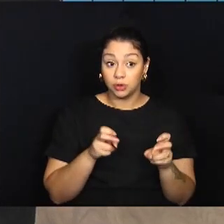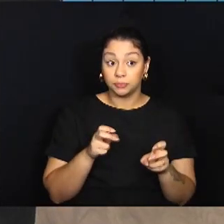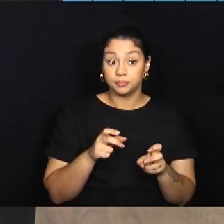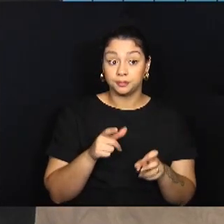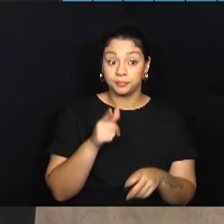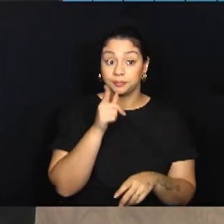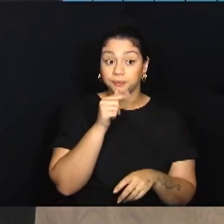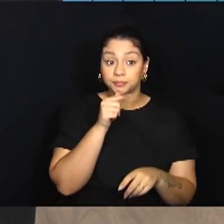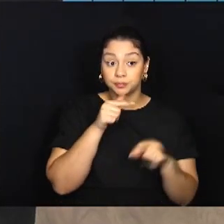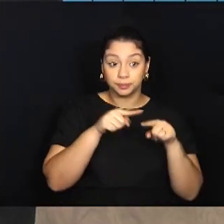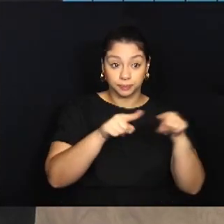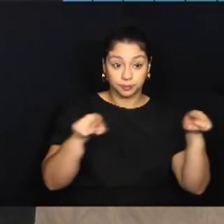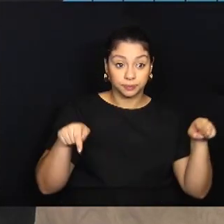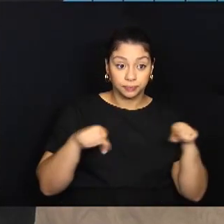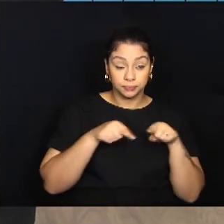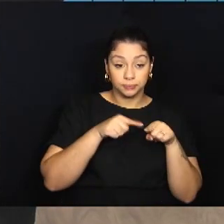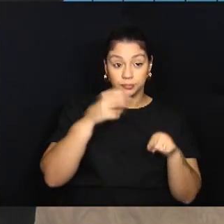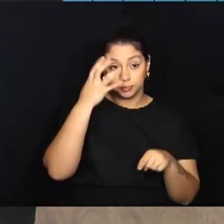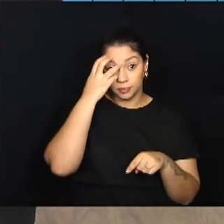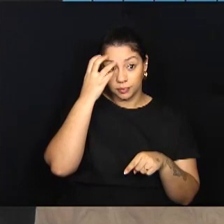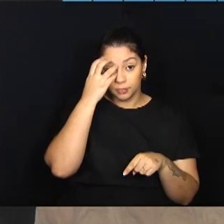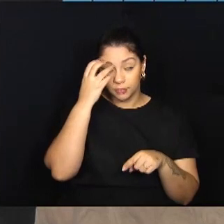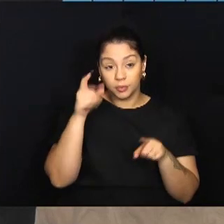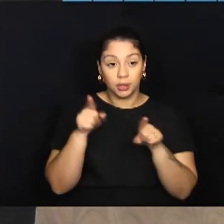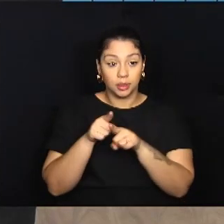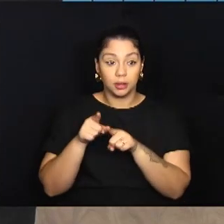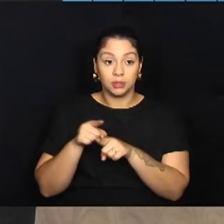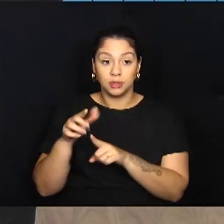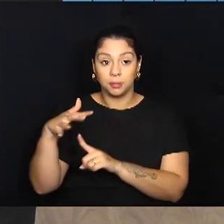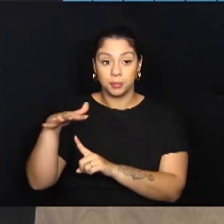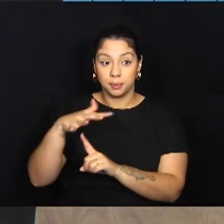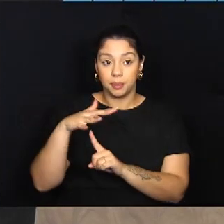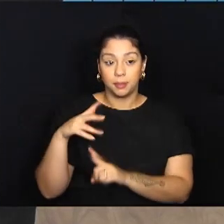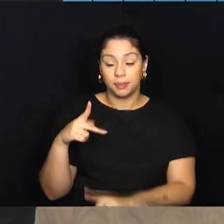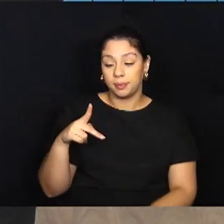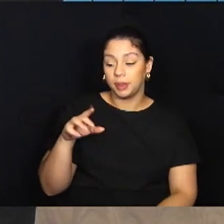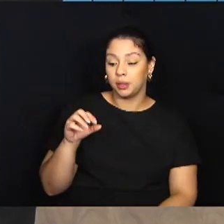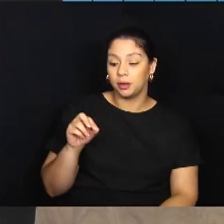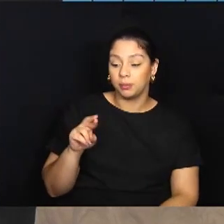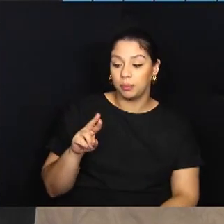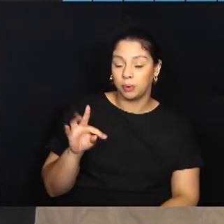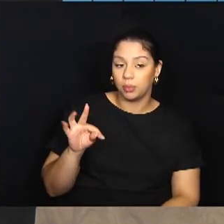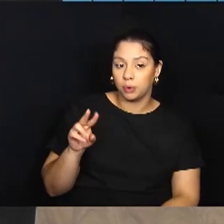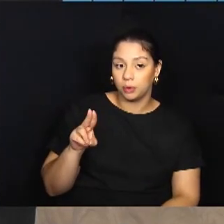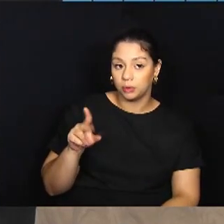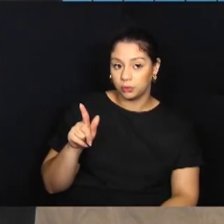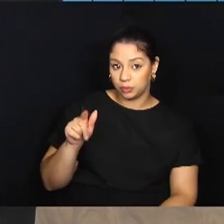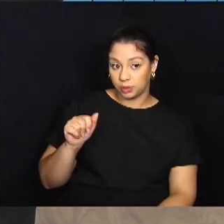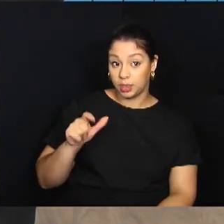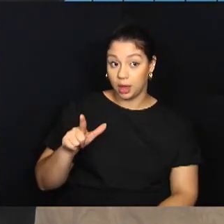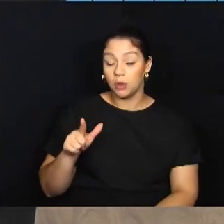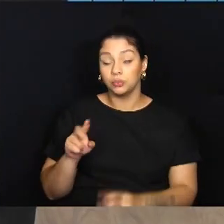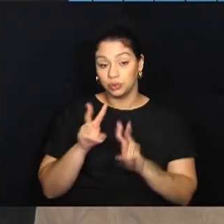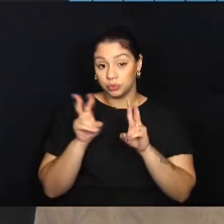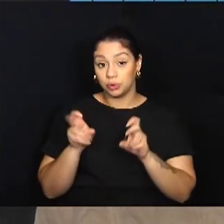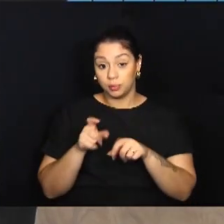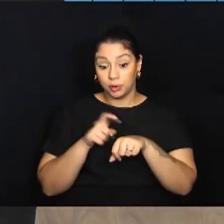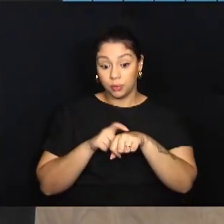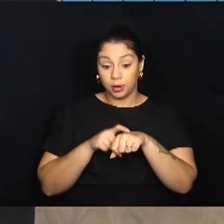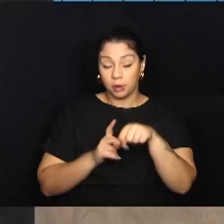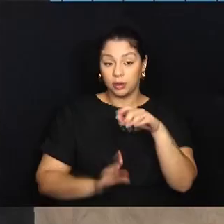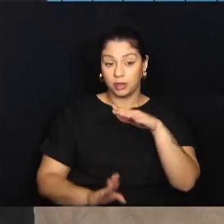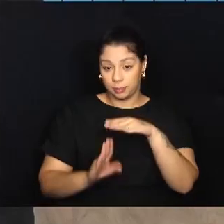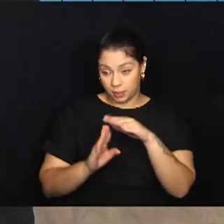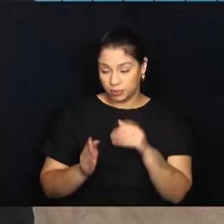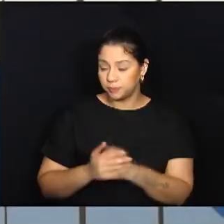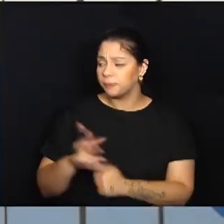do Taquaral, o Parque Portugal, porque tem uma resolução também sobre um horário limite. A gente lembra que